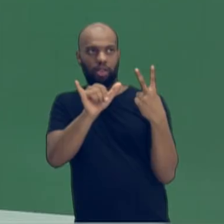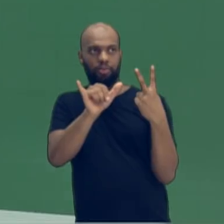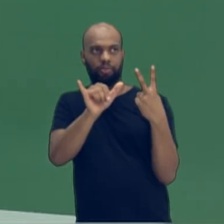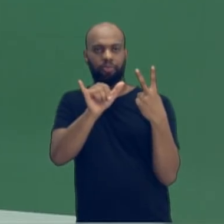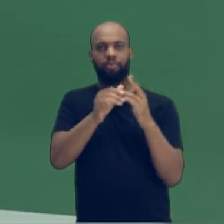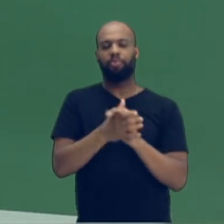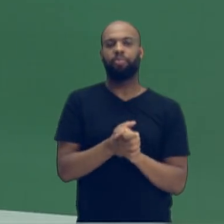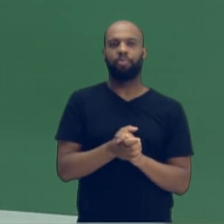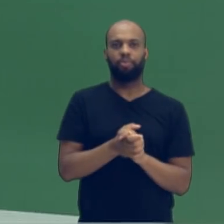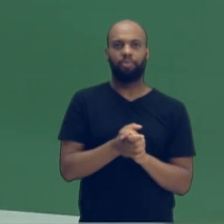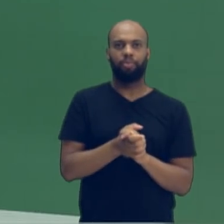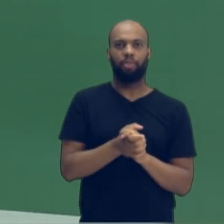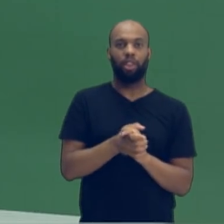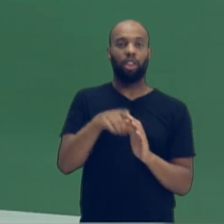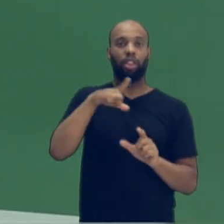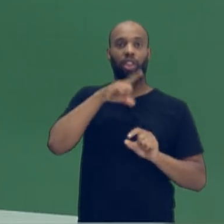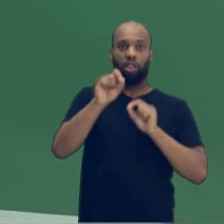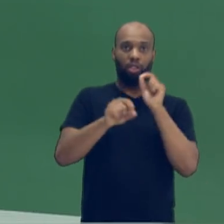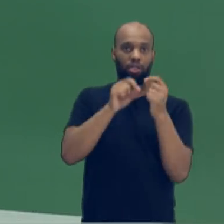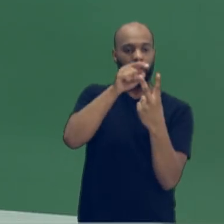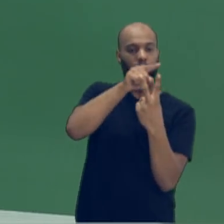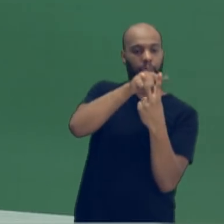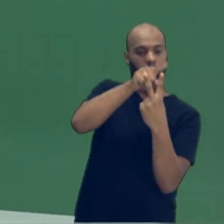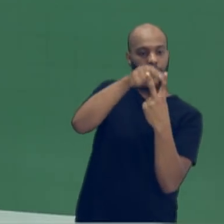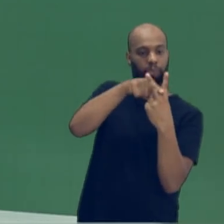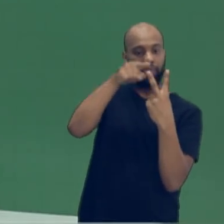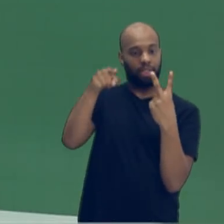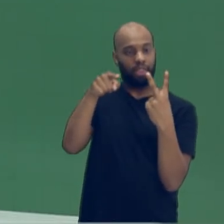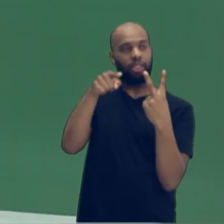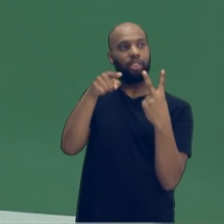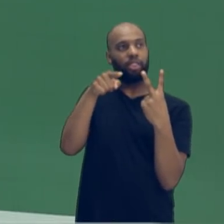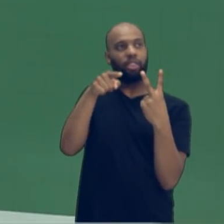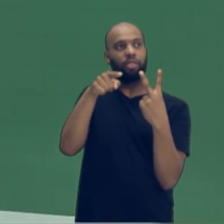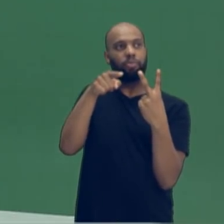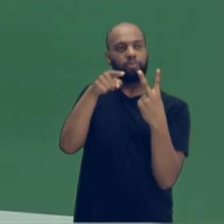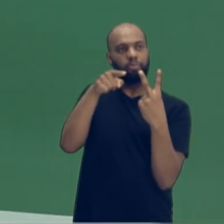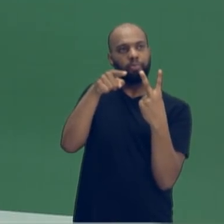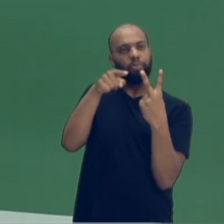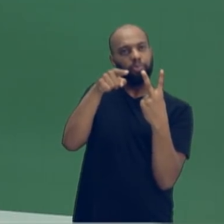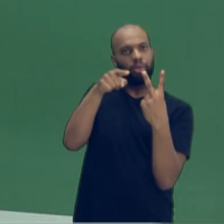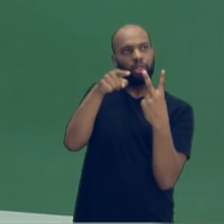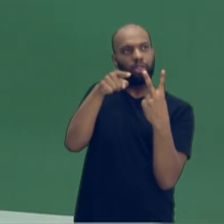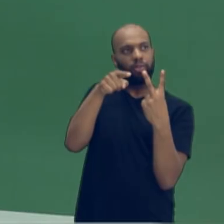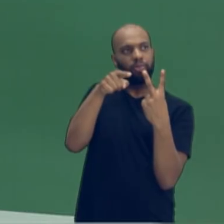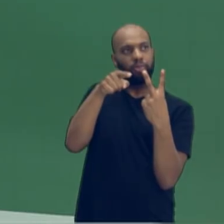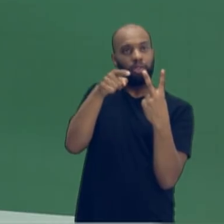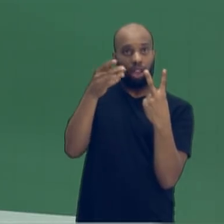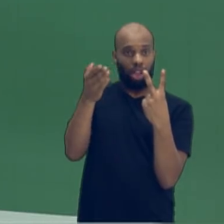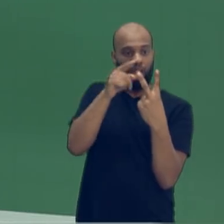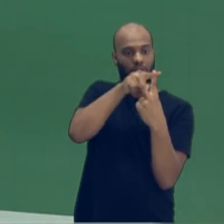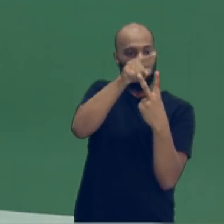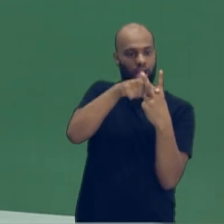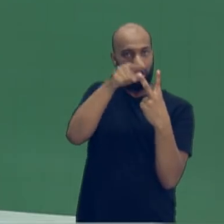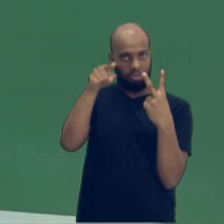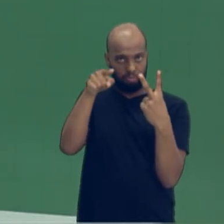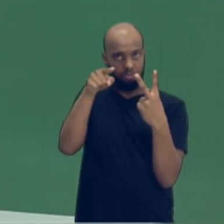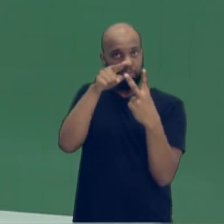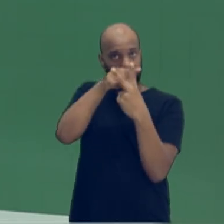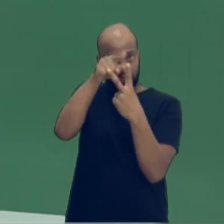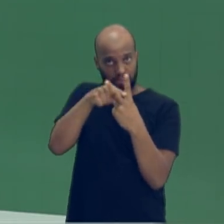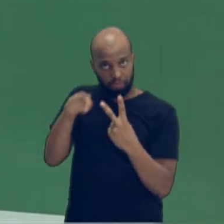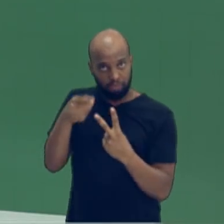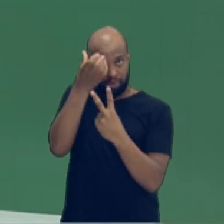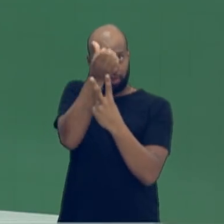raiz sexta. Então, nós teremos o quê? Raiz quadrada da raiz sexta